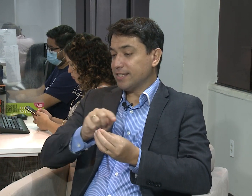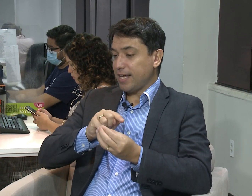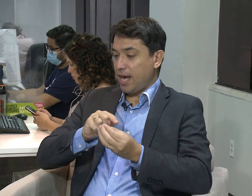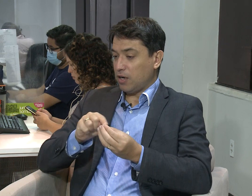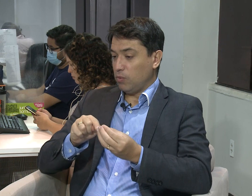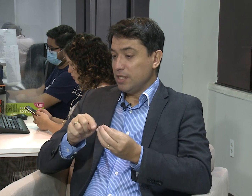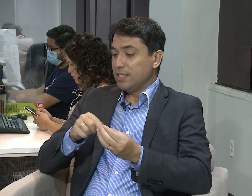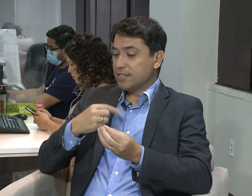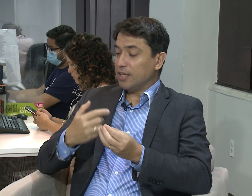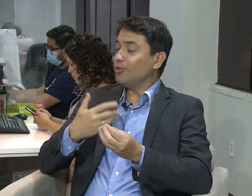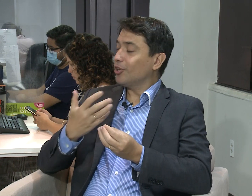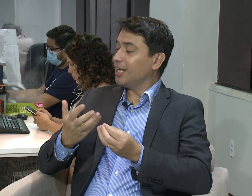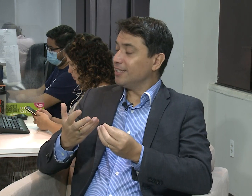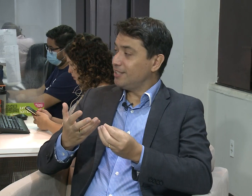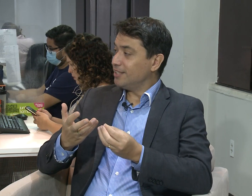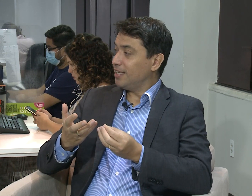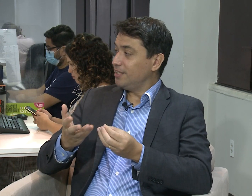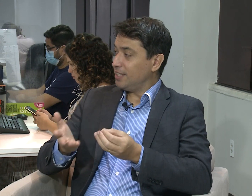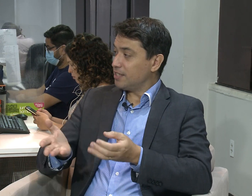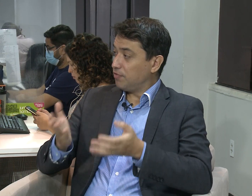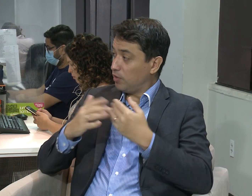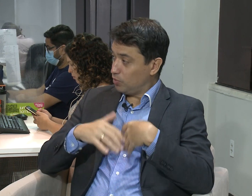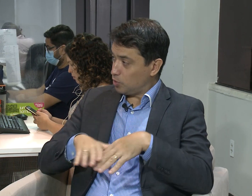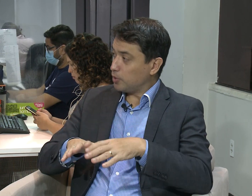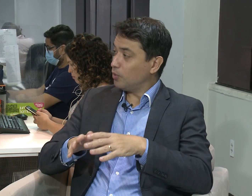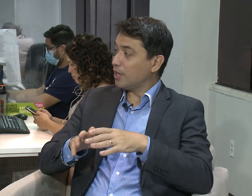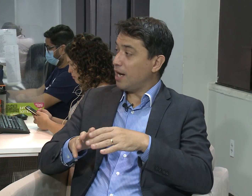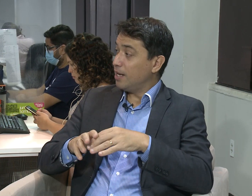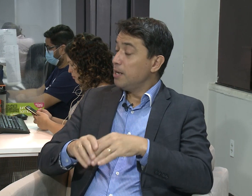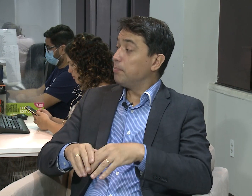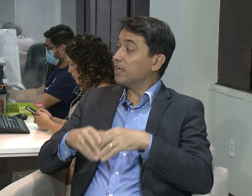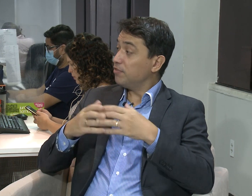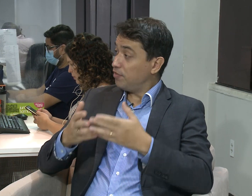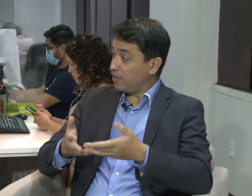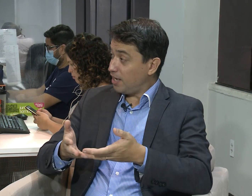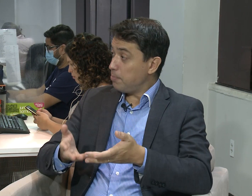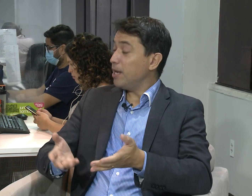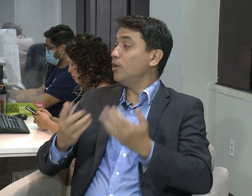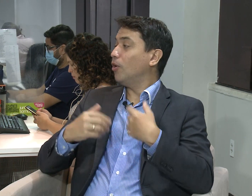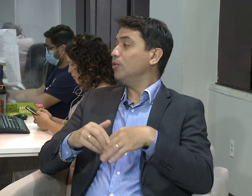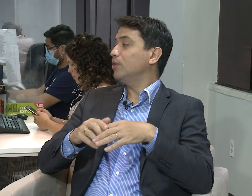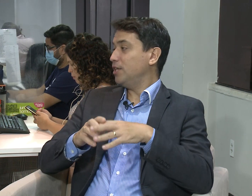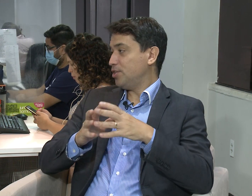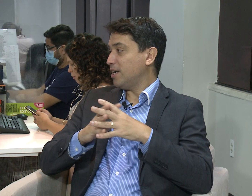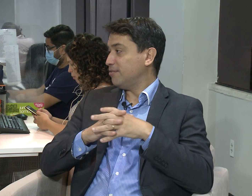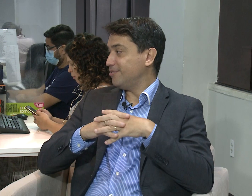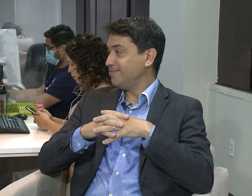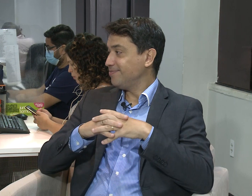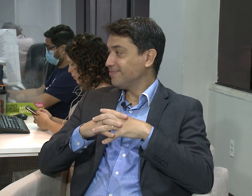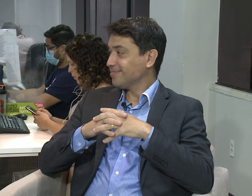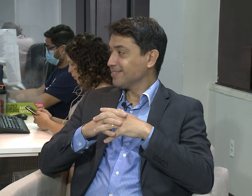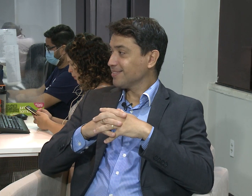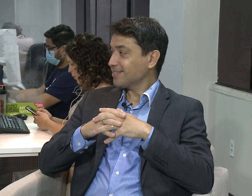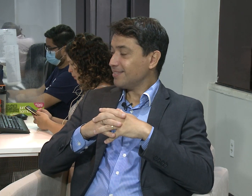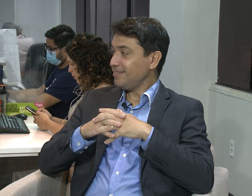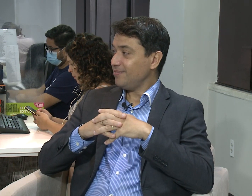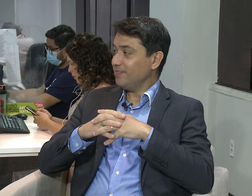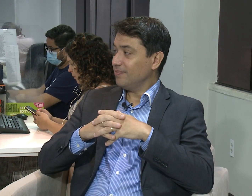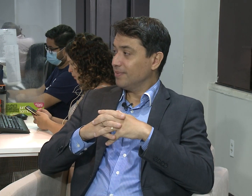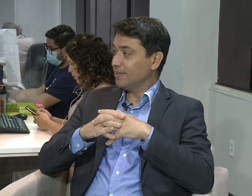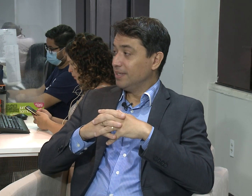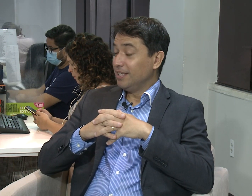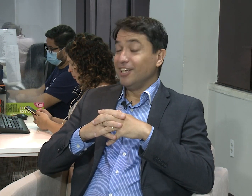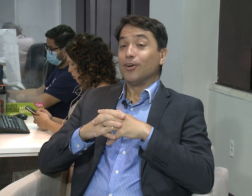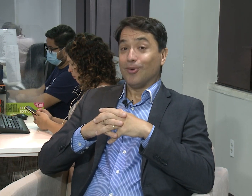pessoas que a cercam, sendo dotadas de inteligência, vão nos procurar para viver melhor do que estavam. É possível